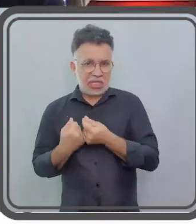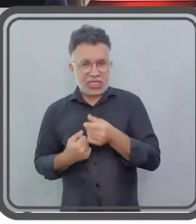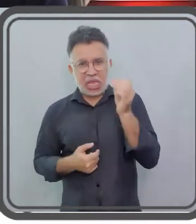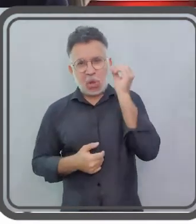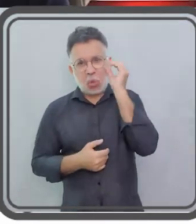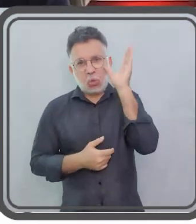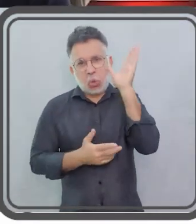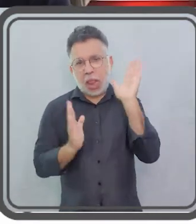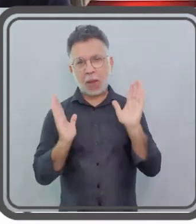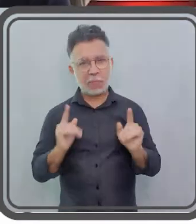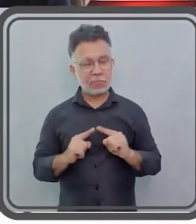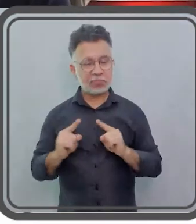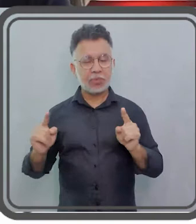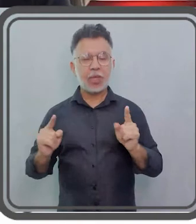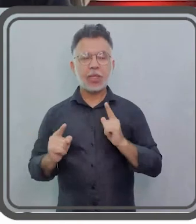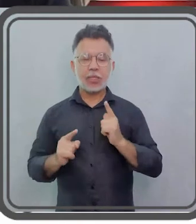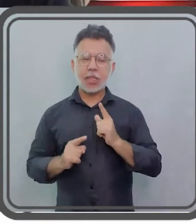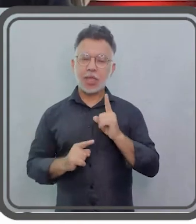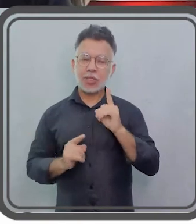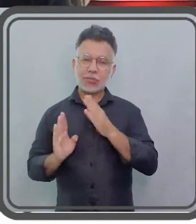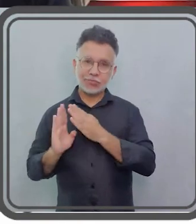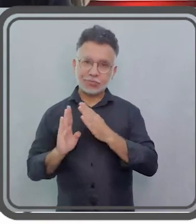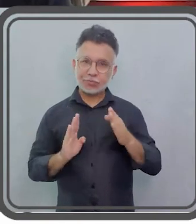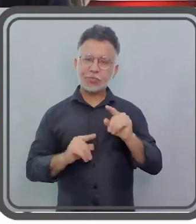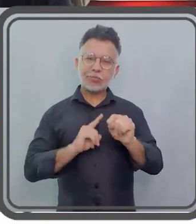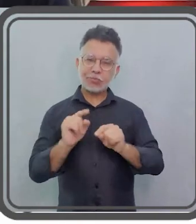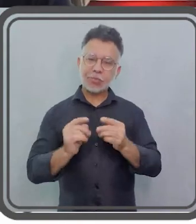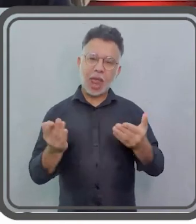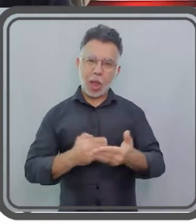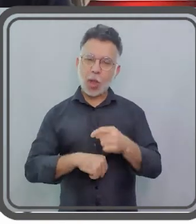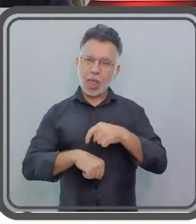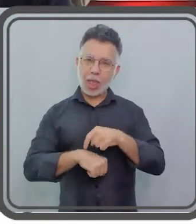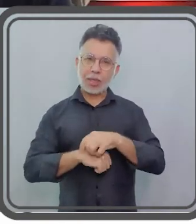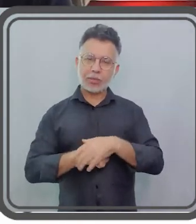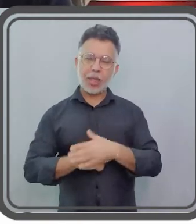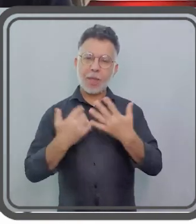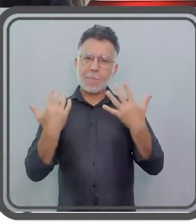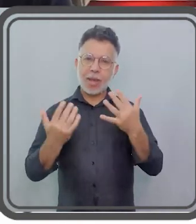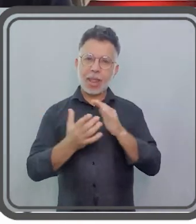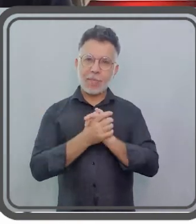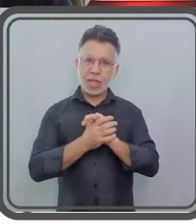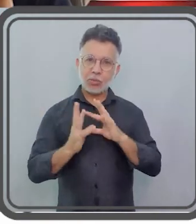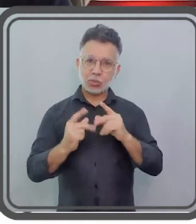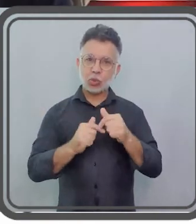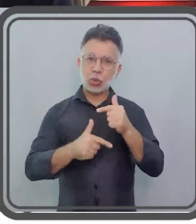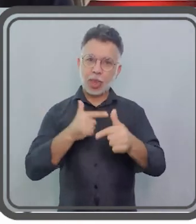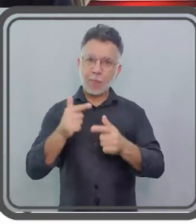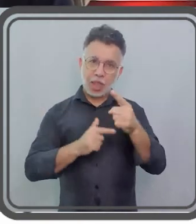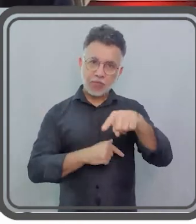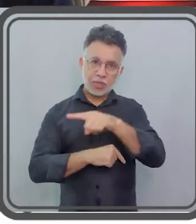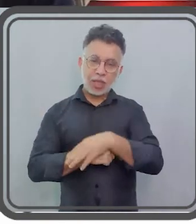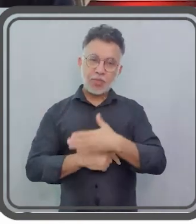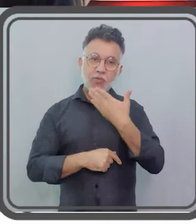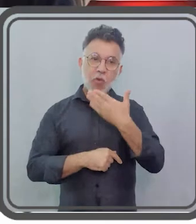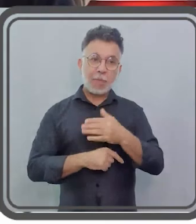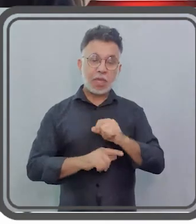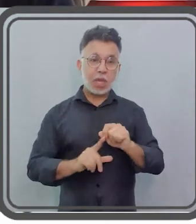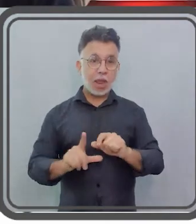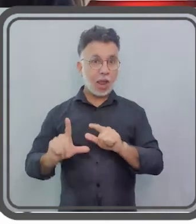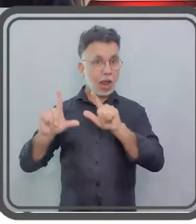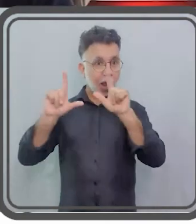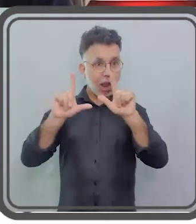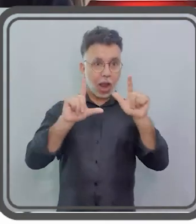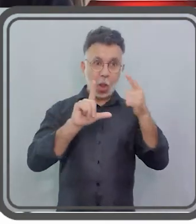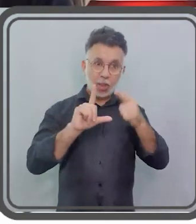você disse, esteja em dia, eu acho que o momento é esse agora, né? Então, parabéns aí por todo o trabalho de vocês. Eu vou pedir para a produção jogar mais uma vez minha